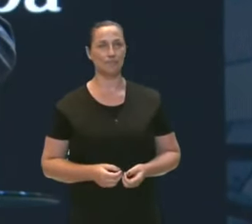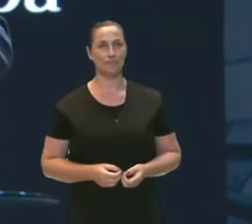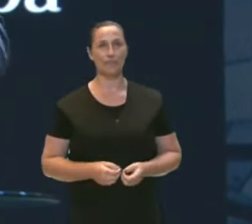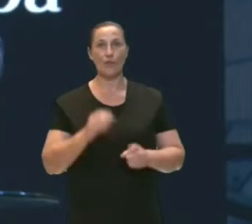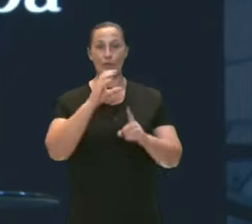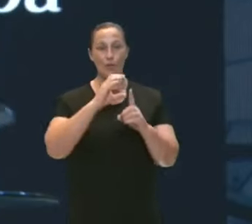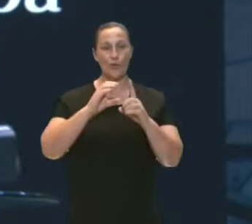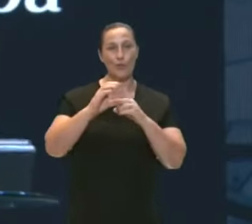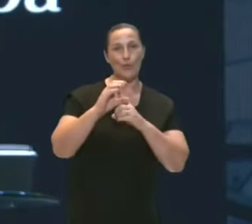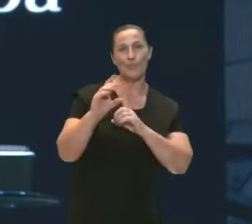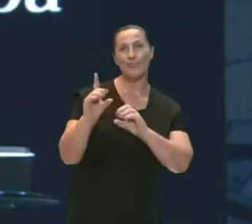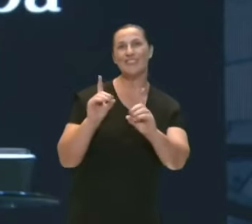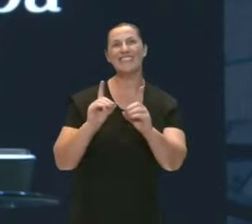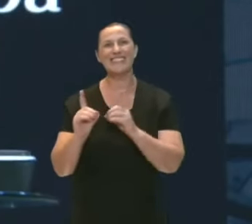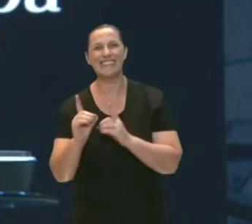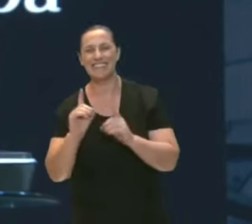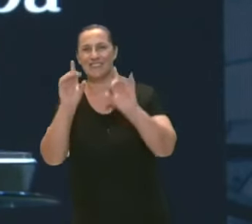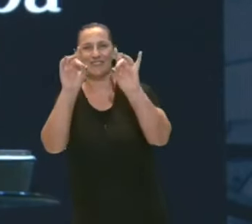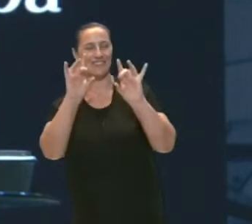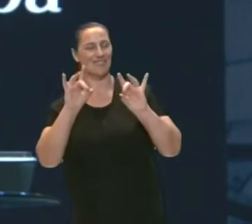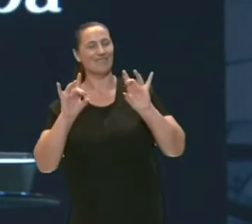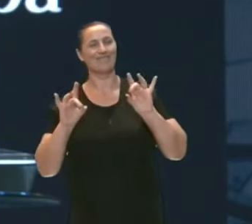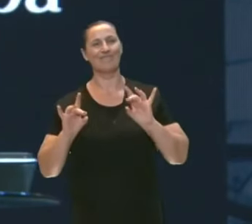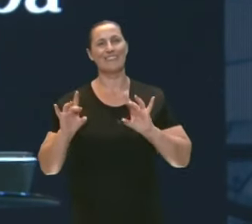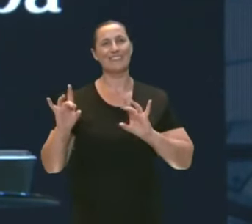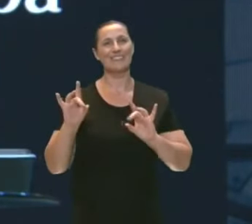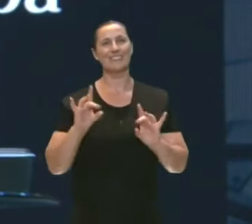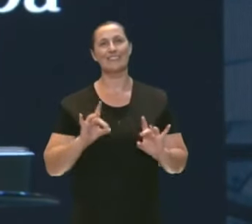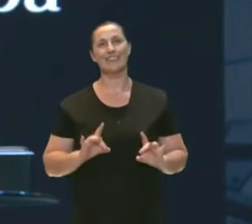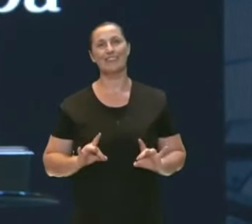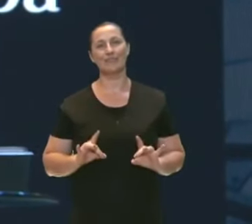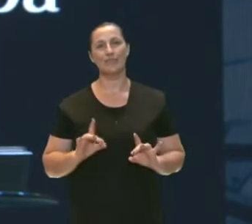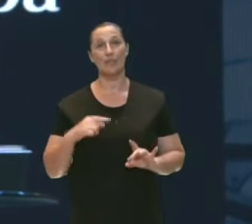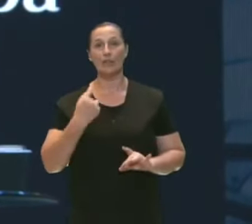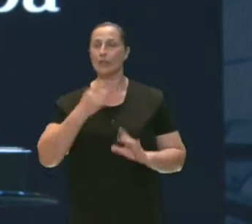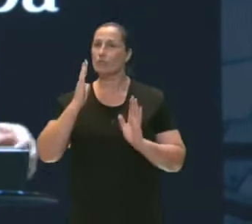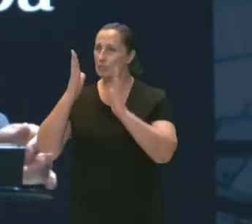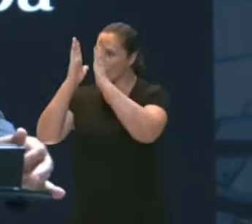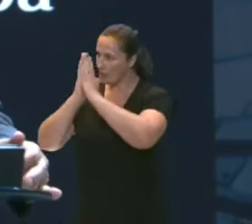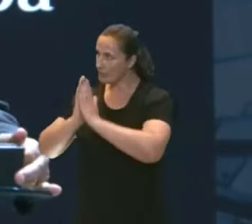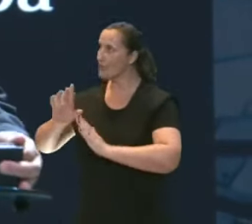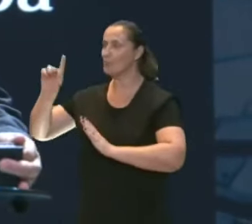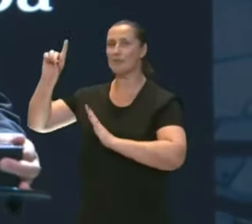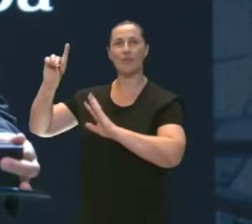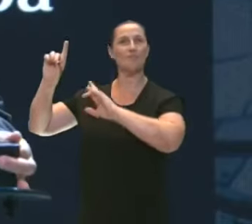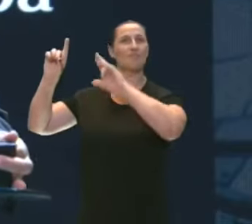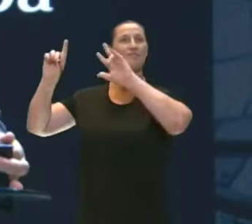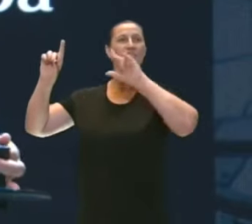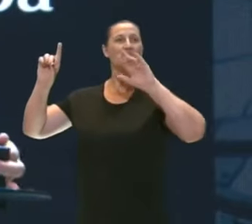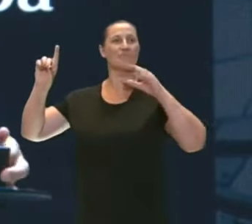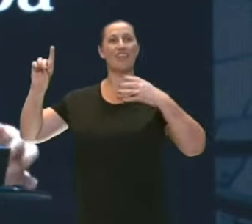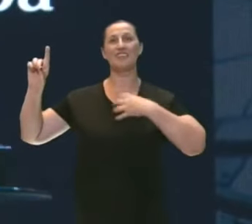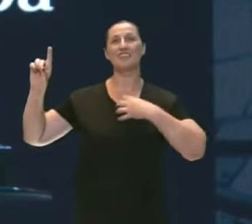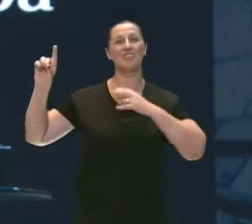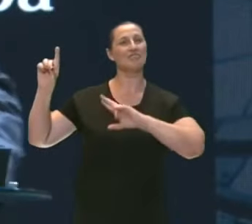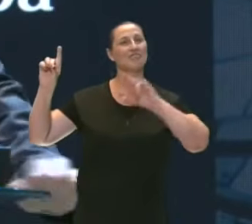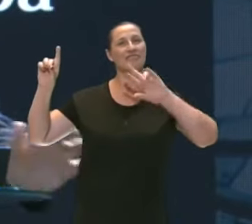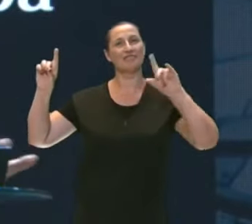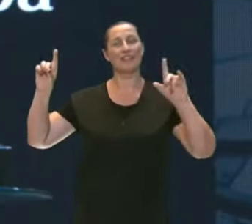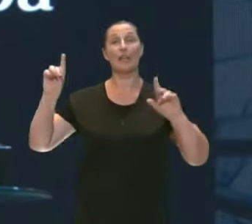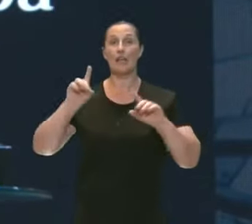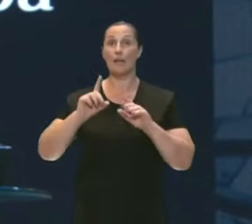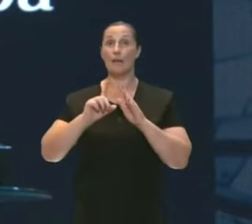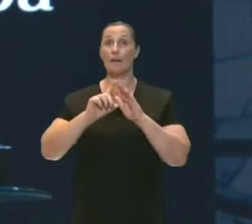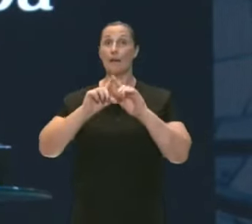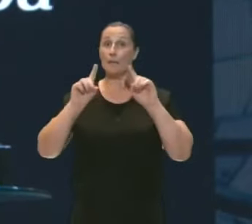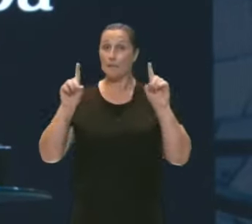Culto tão dinâmico, tão especial. E a gente já adorou a Deus de maneiras diferentes. Antes da gente estudar a palavra